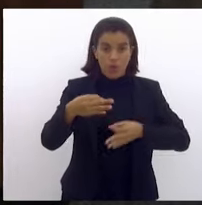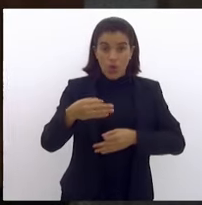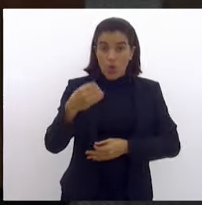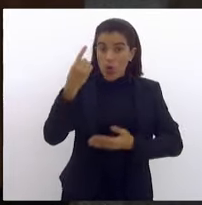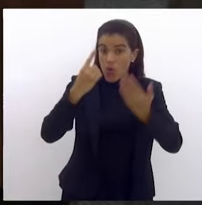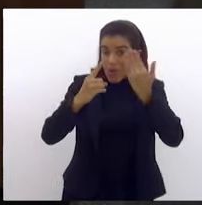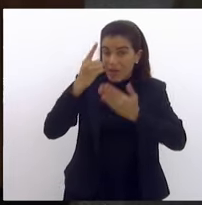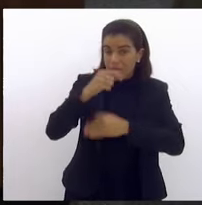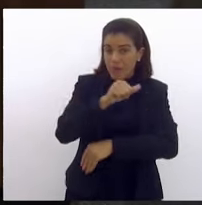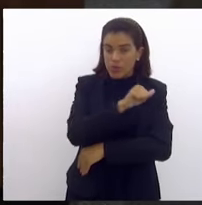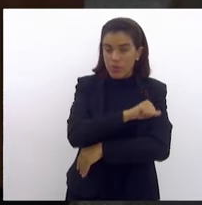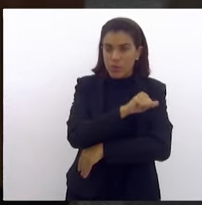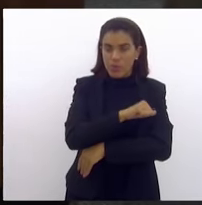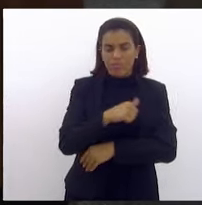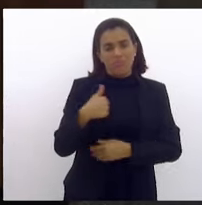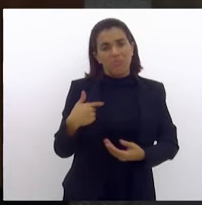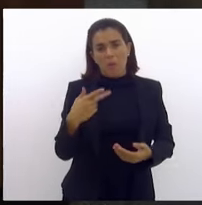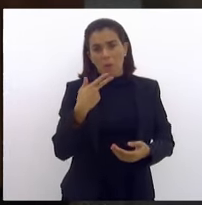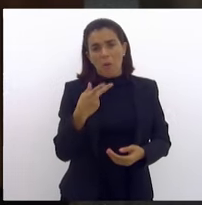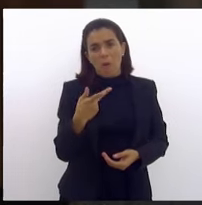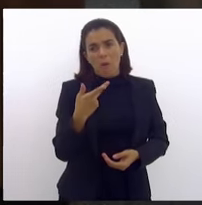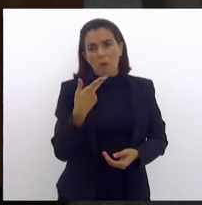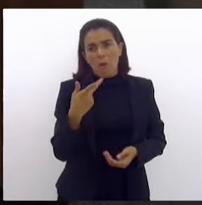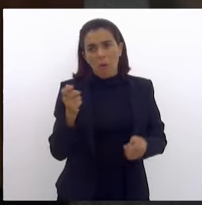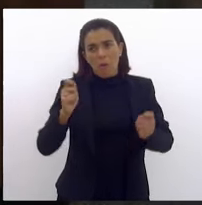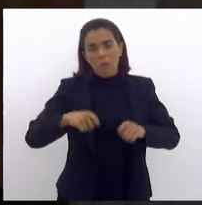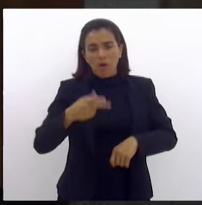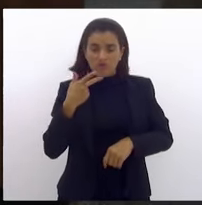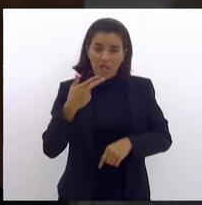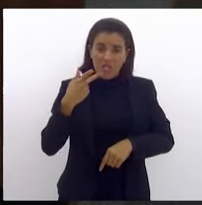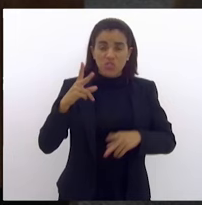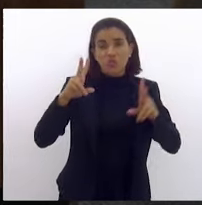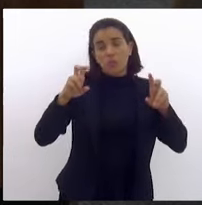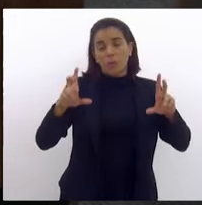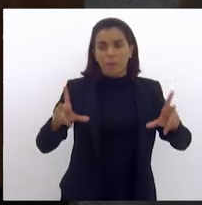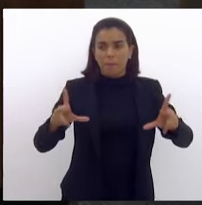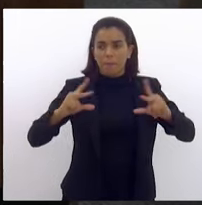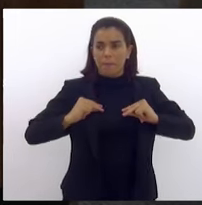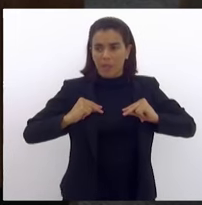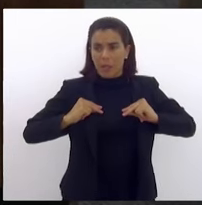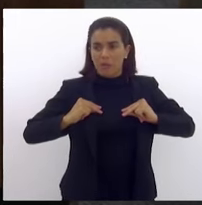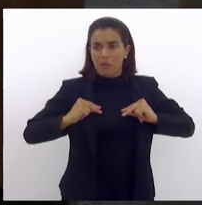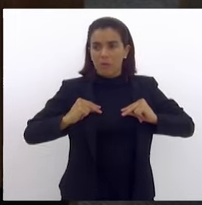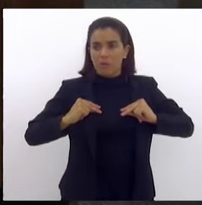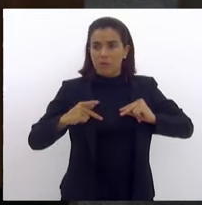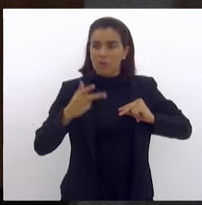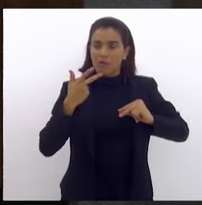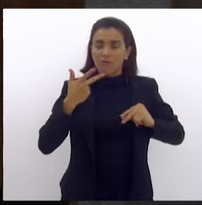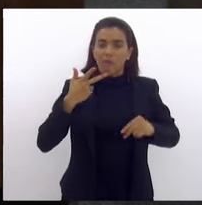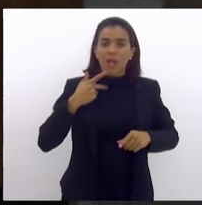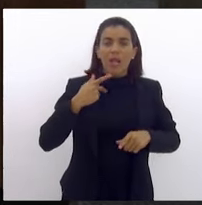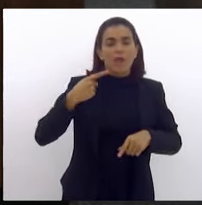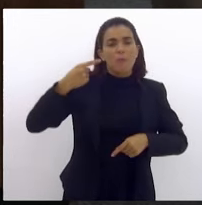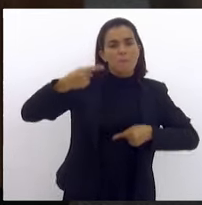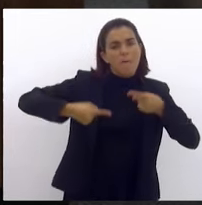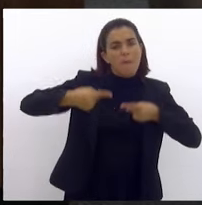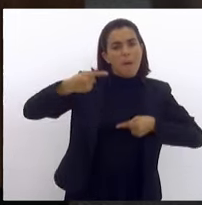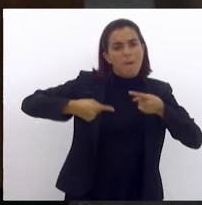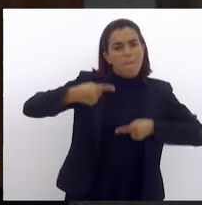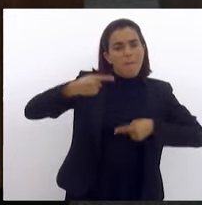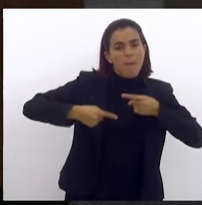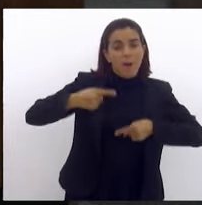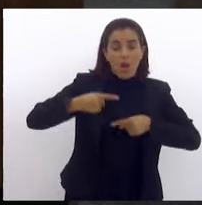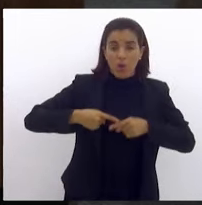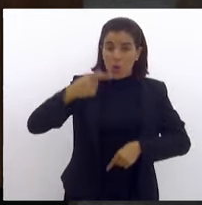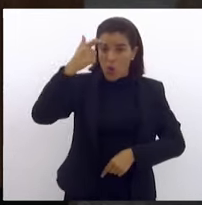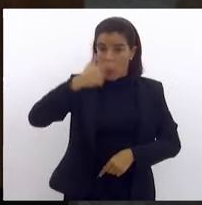Janeiro, porque eu poderia até, na discussão de mérito, fazer um debate como presidente da Comissão de